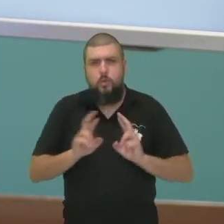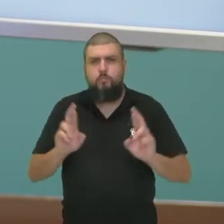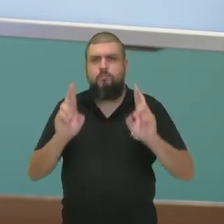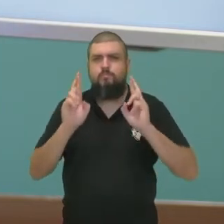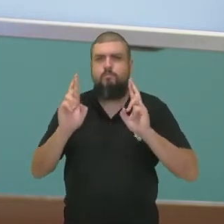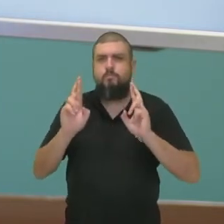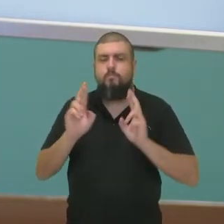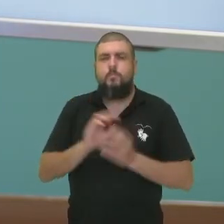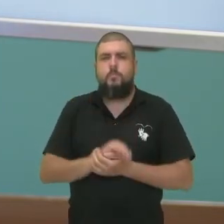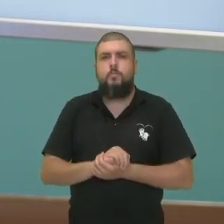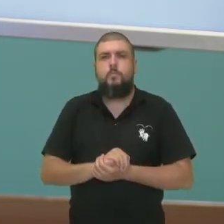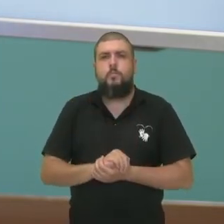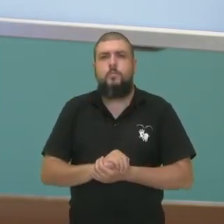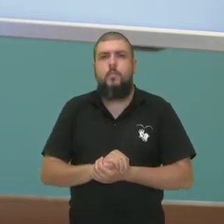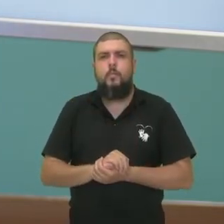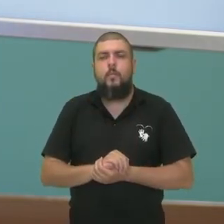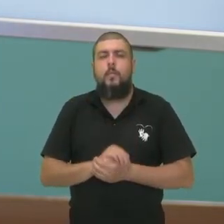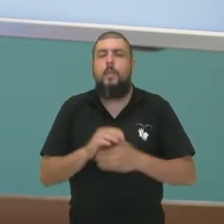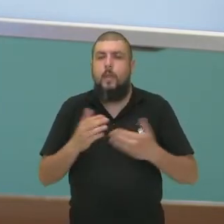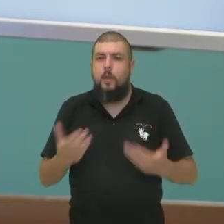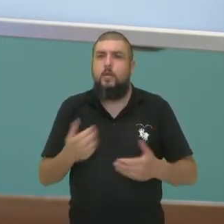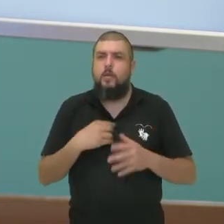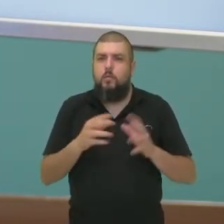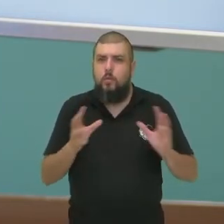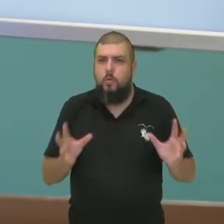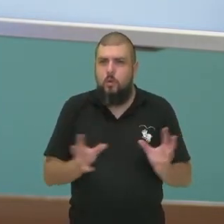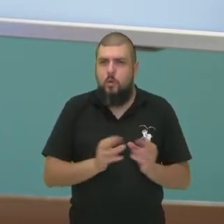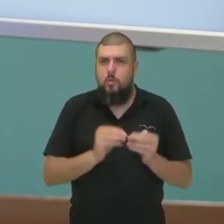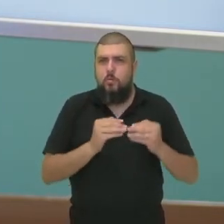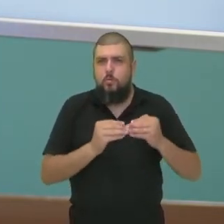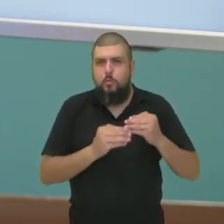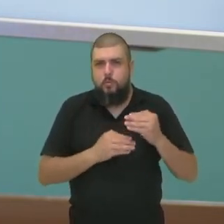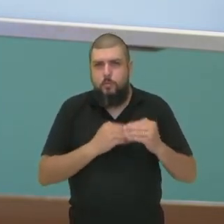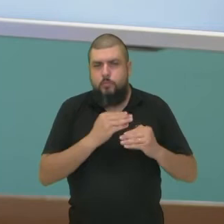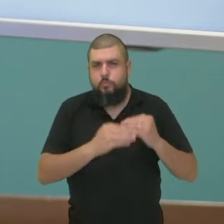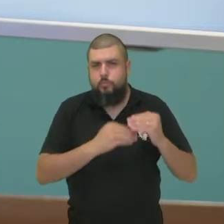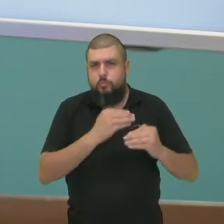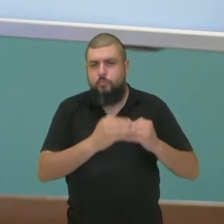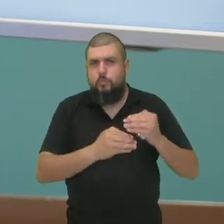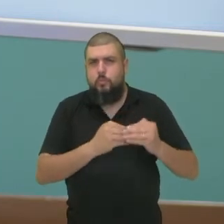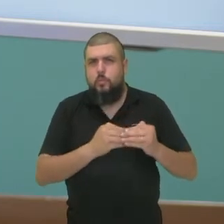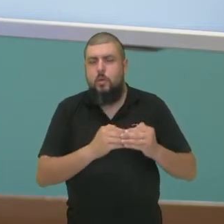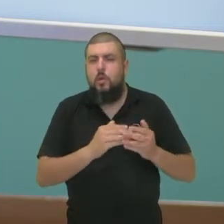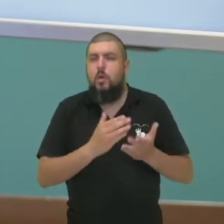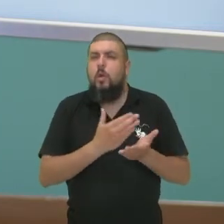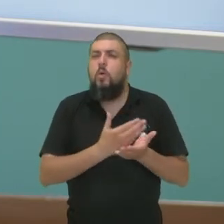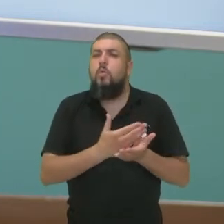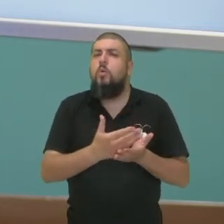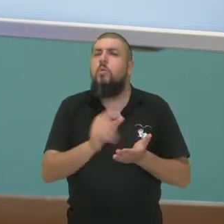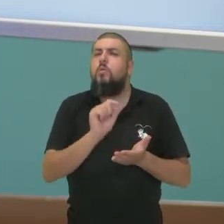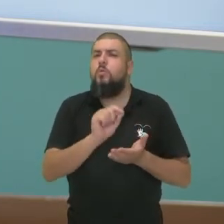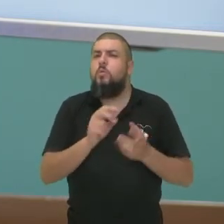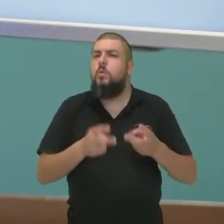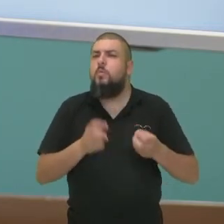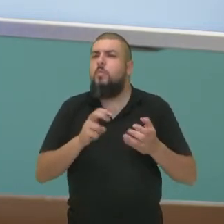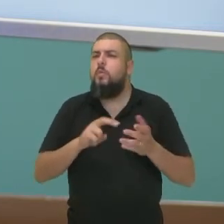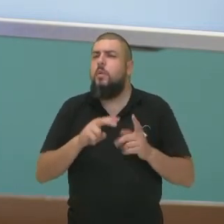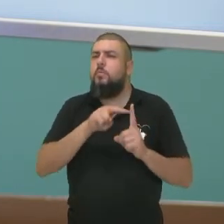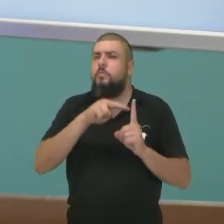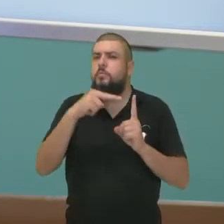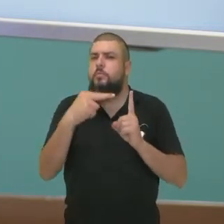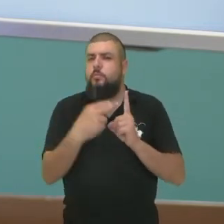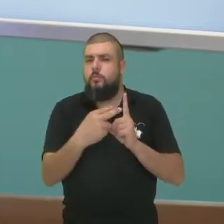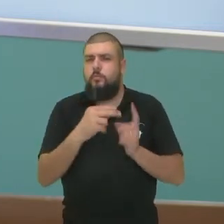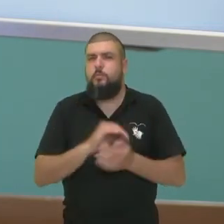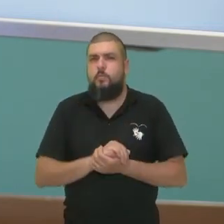continuidade da resenha, nesse desenvolvimento, ele já começa a se posicionar. Vocês percebam que a visão que ele tem